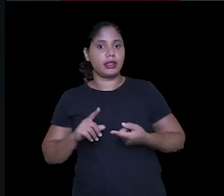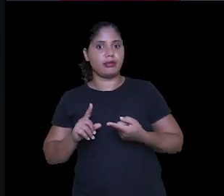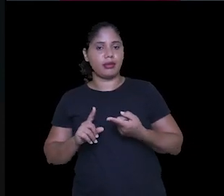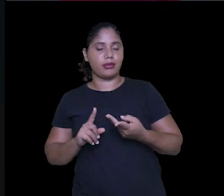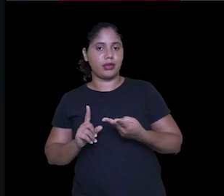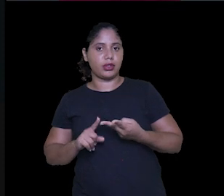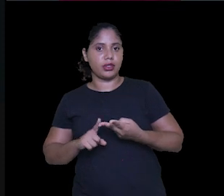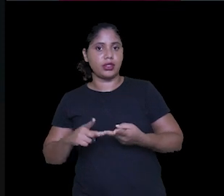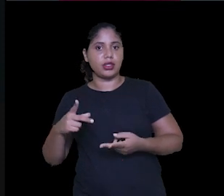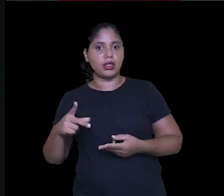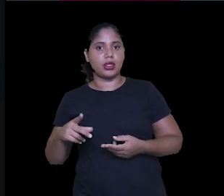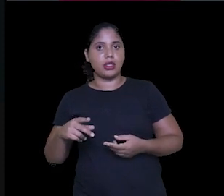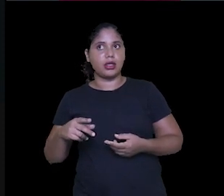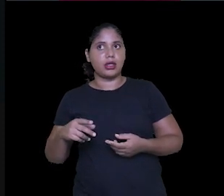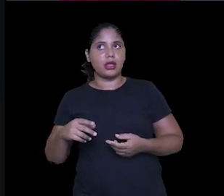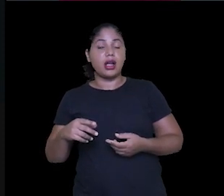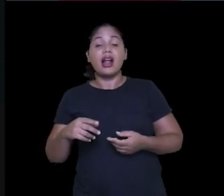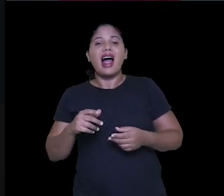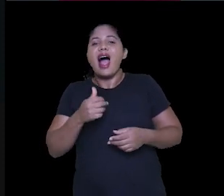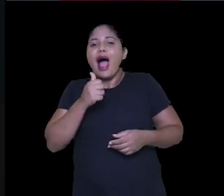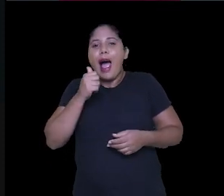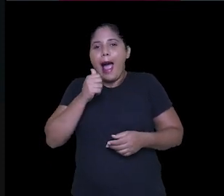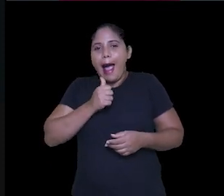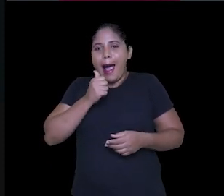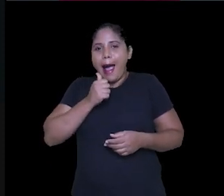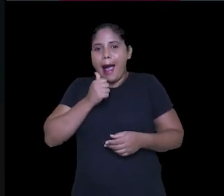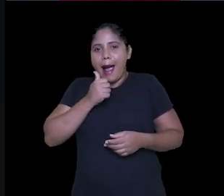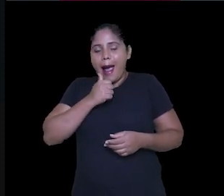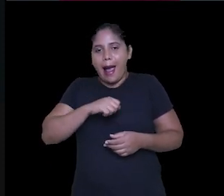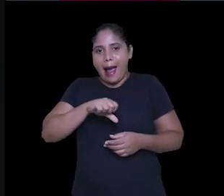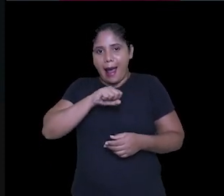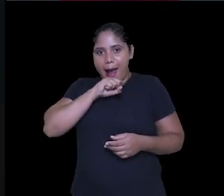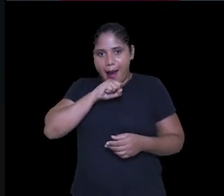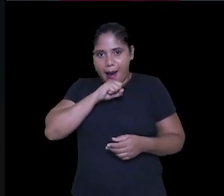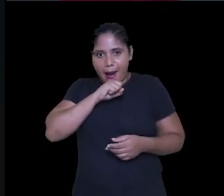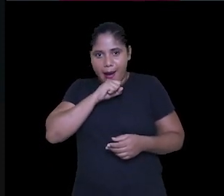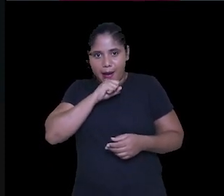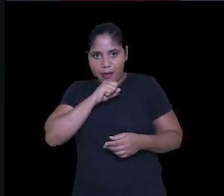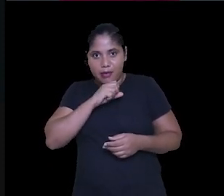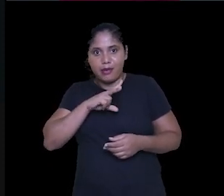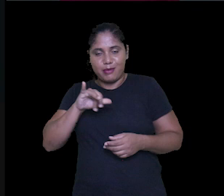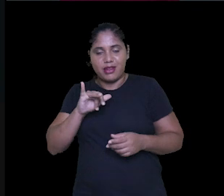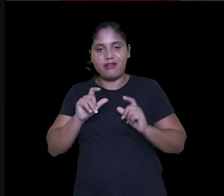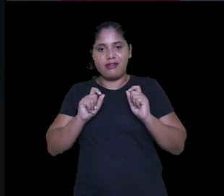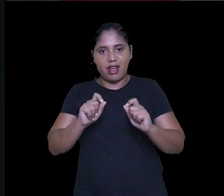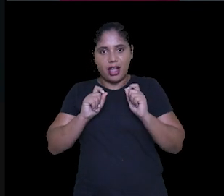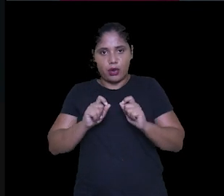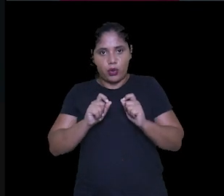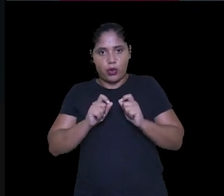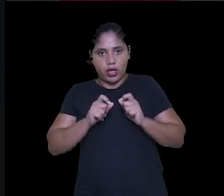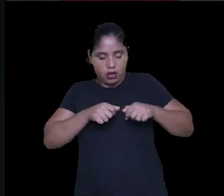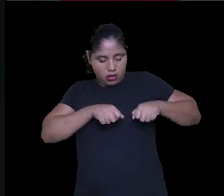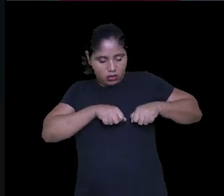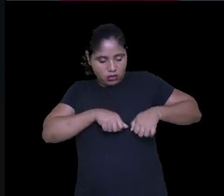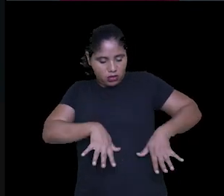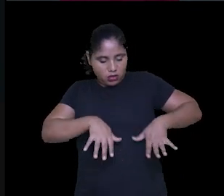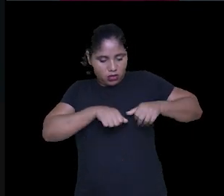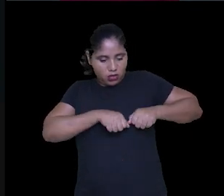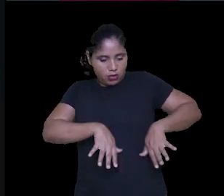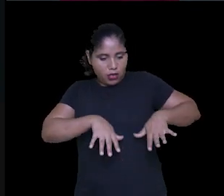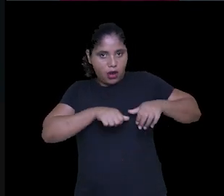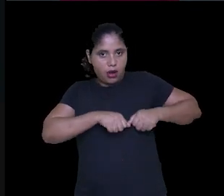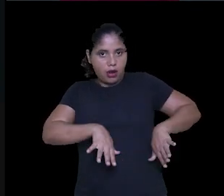Então, geralmente, essas fissuras elas acontecem quando o bebê está mal posicionado durante a amamentação, quando a pega